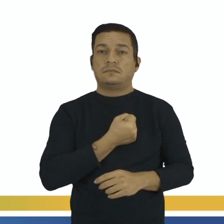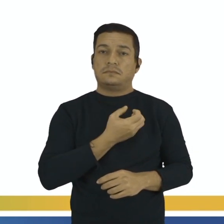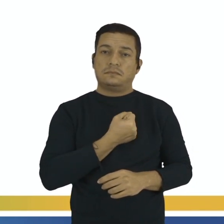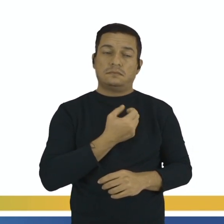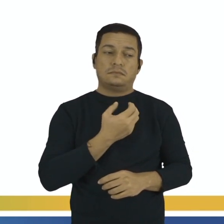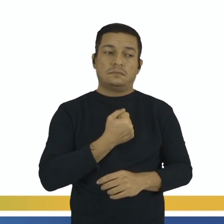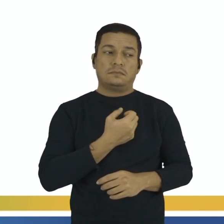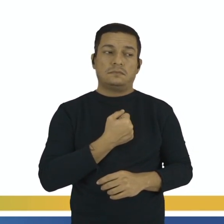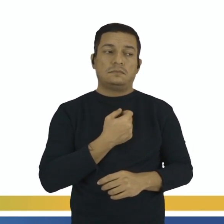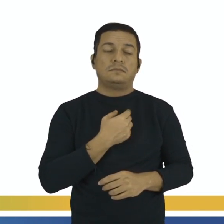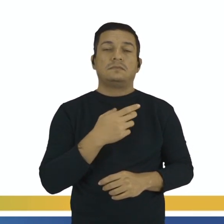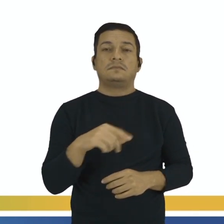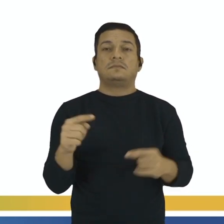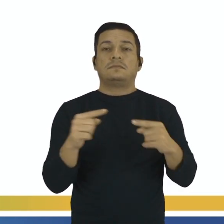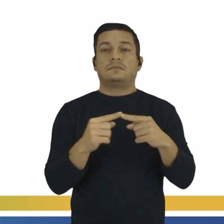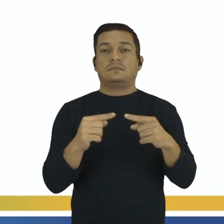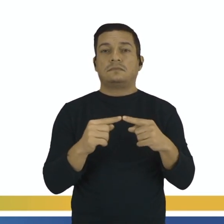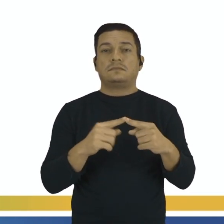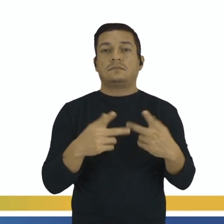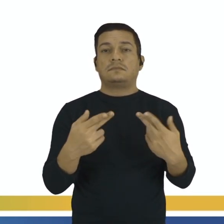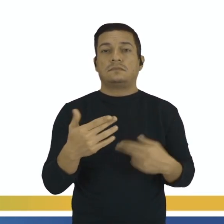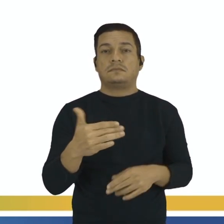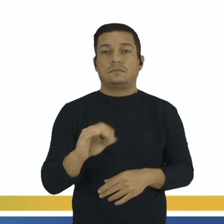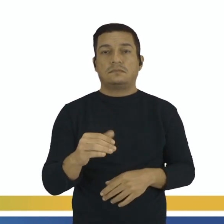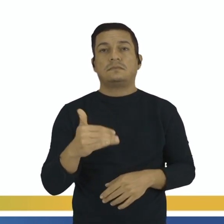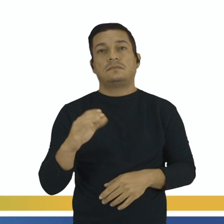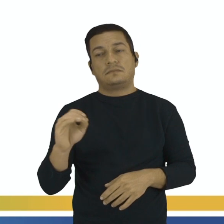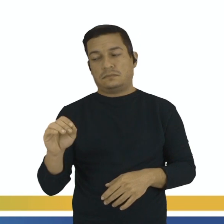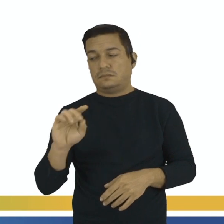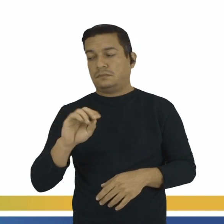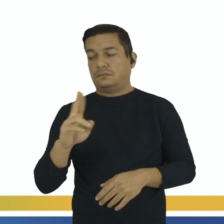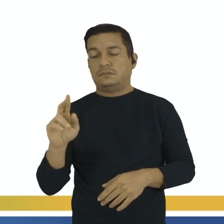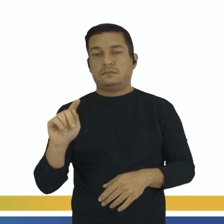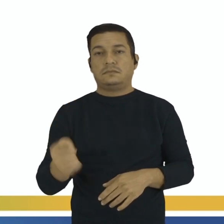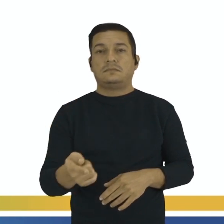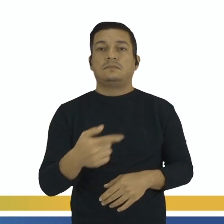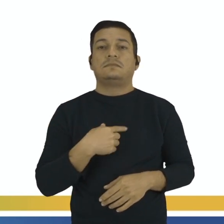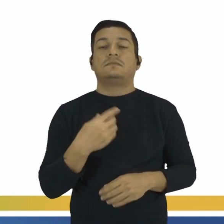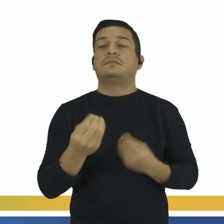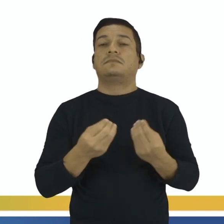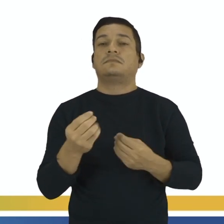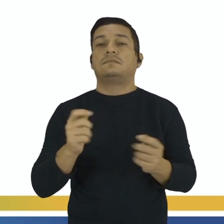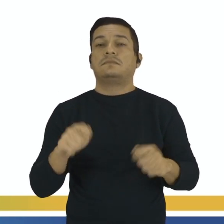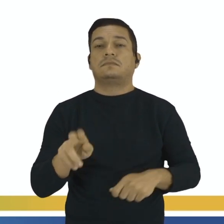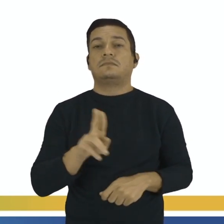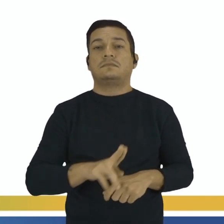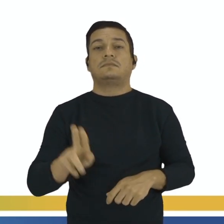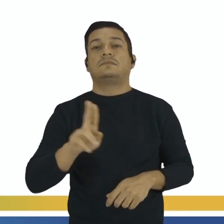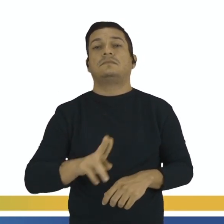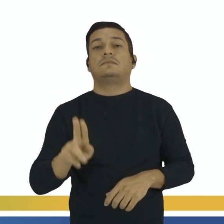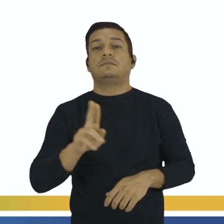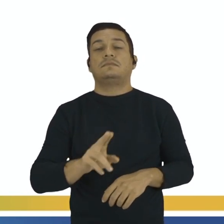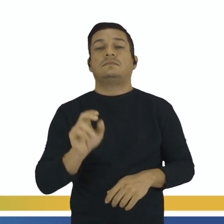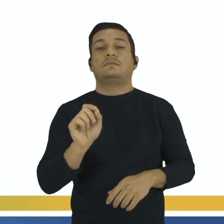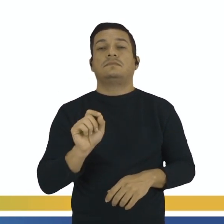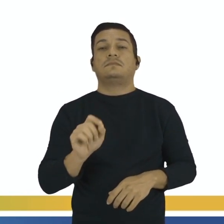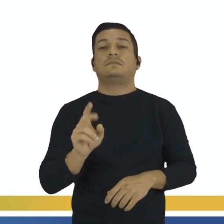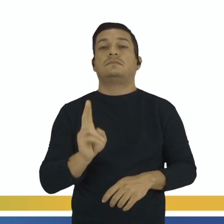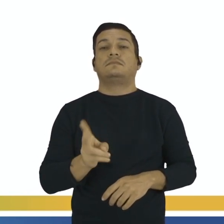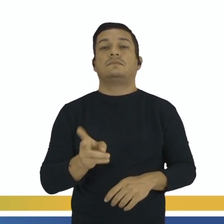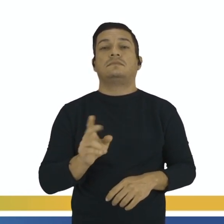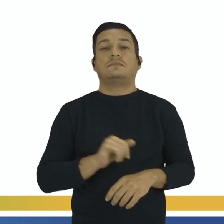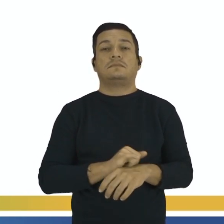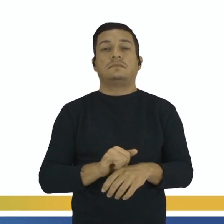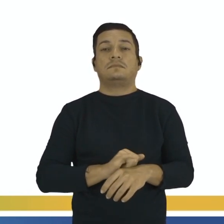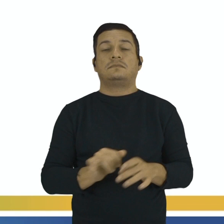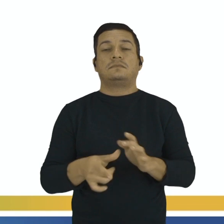número aí que seja igual a 10, a 100 ou a 1000. Então, o que eu posso utilizar? Eu posso utilizar o mesmo recurso